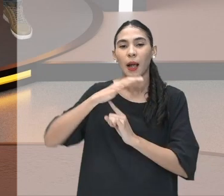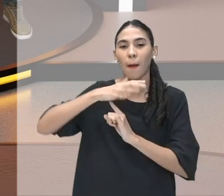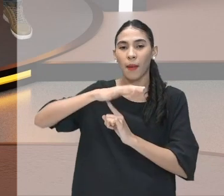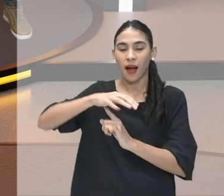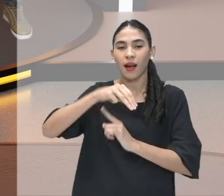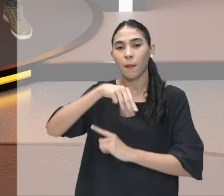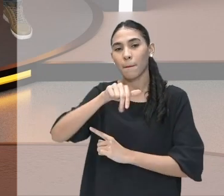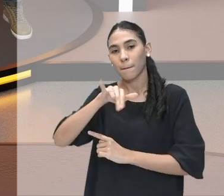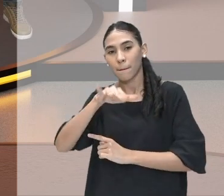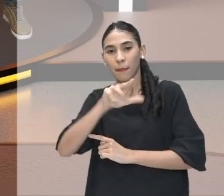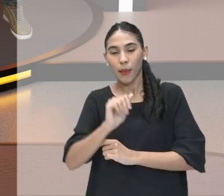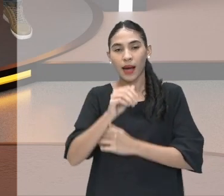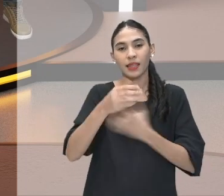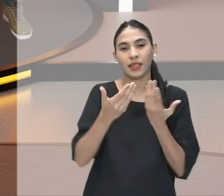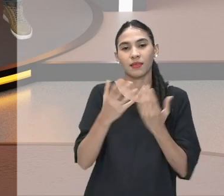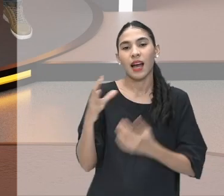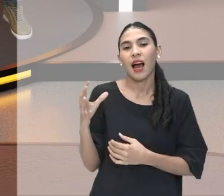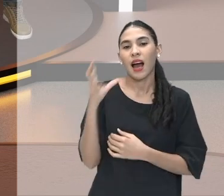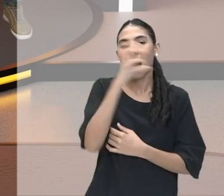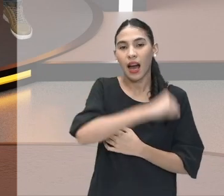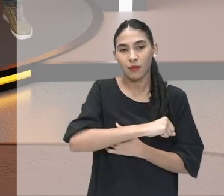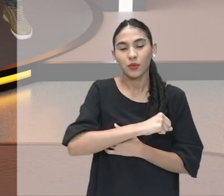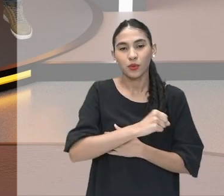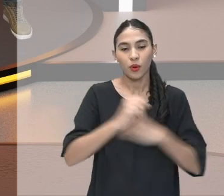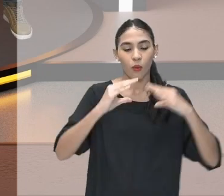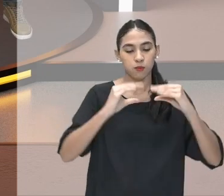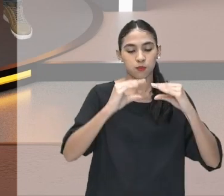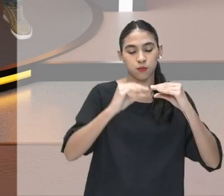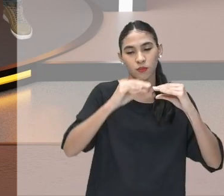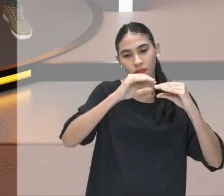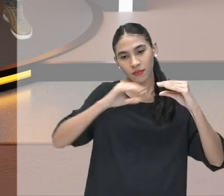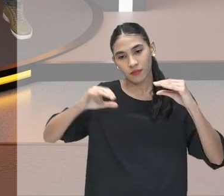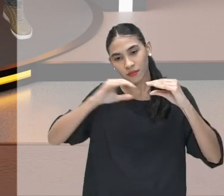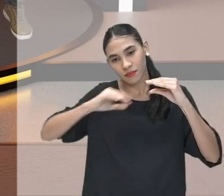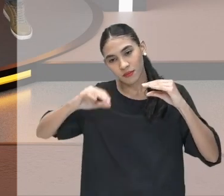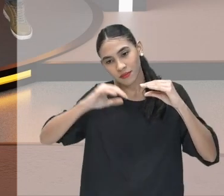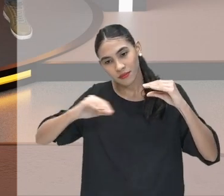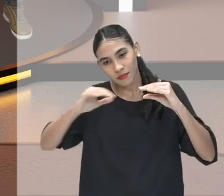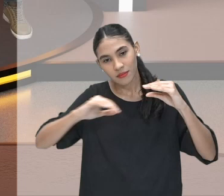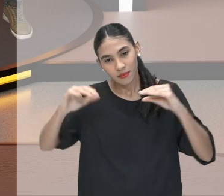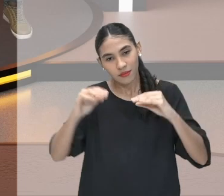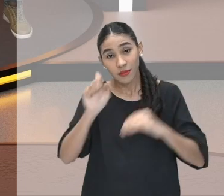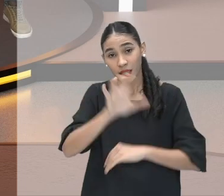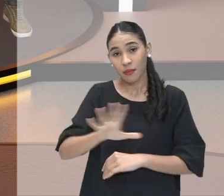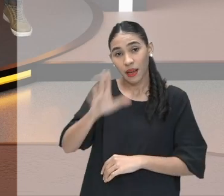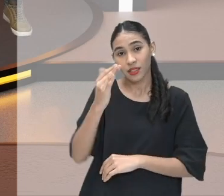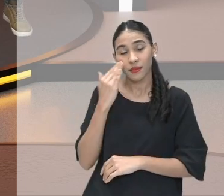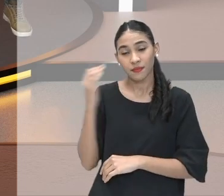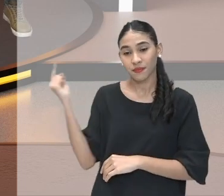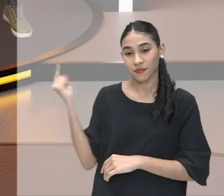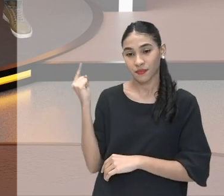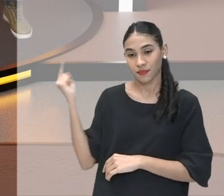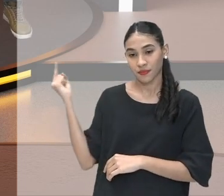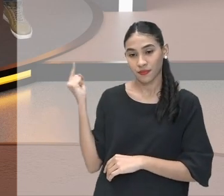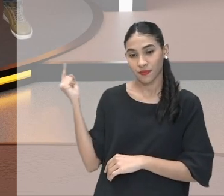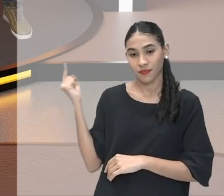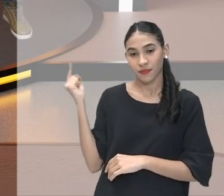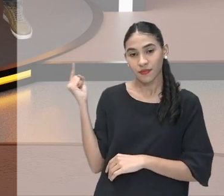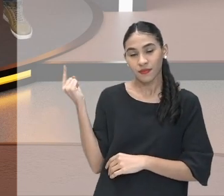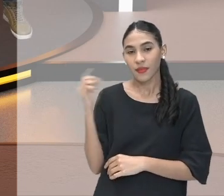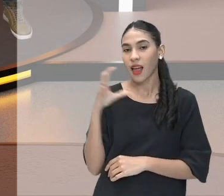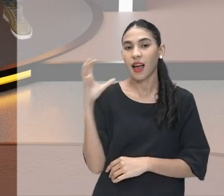né, da massa do algodão e da semente. Então, veja como vai aumentar, então, a produção muito